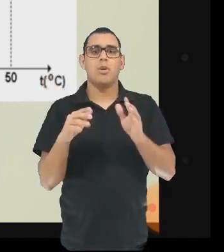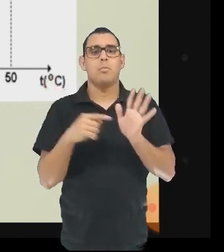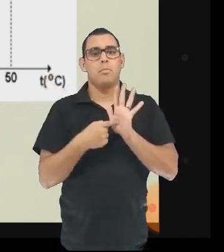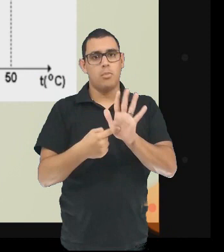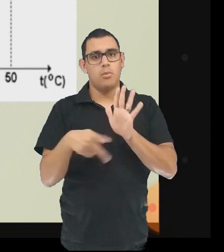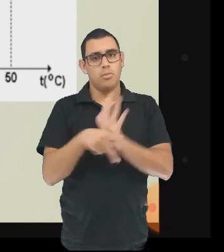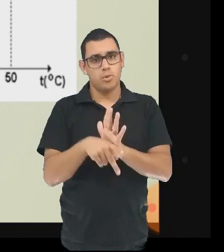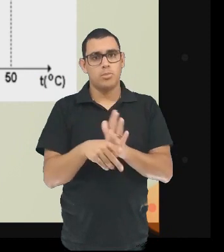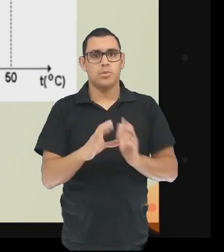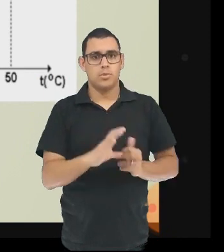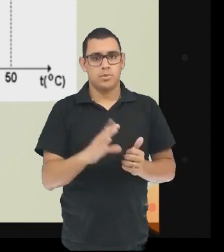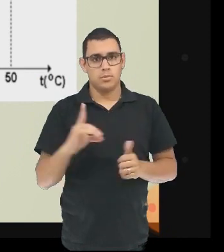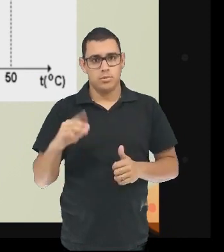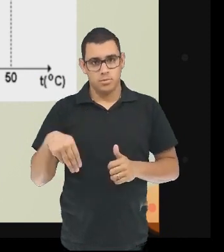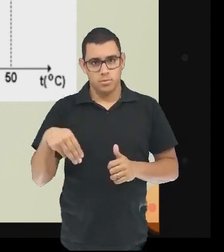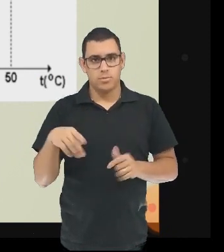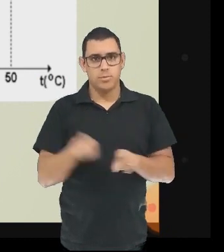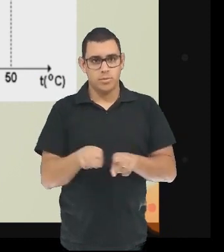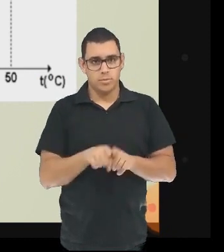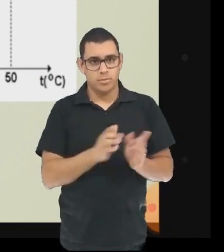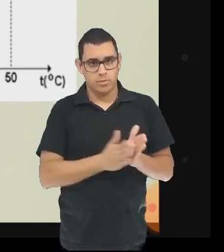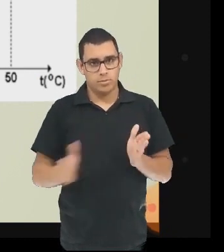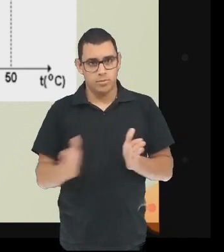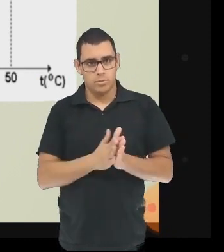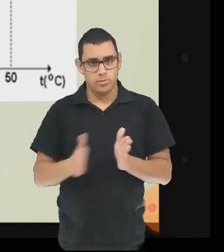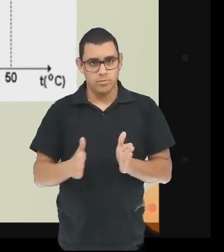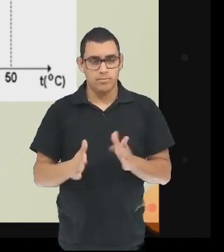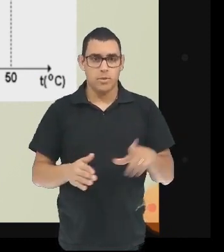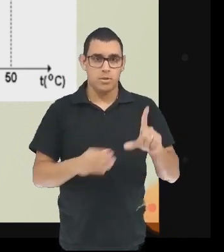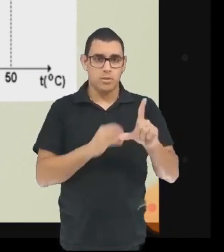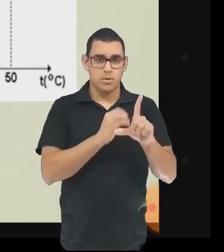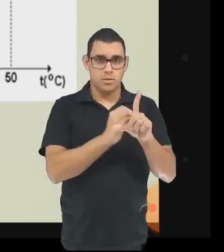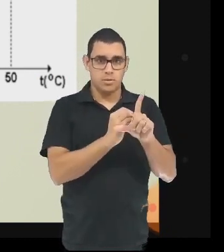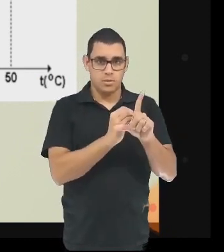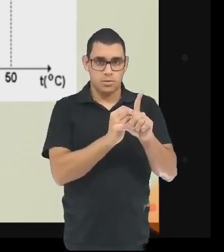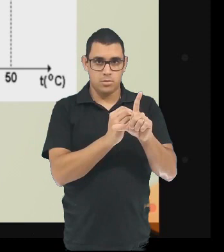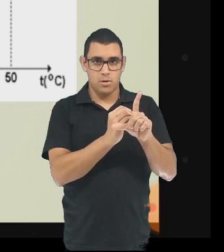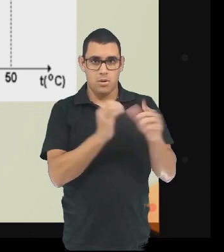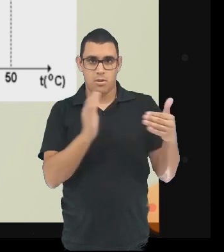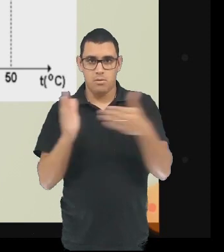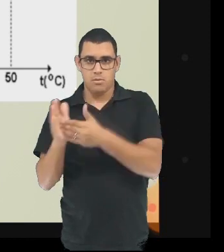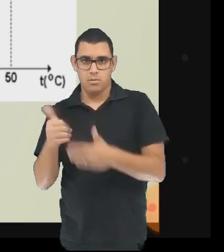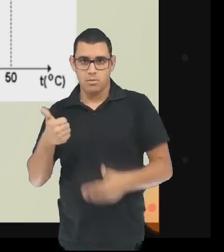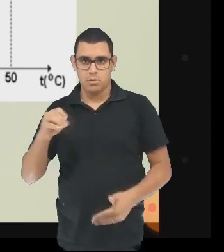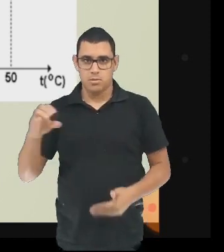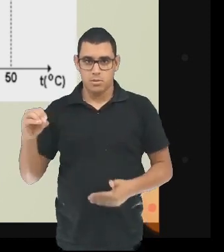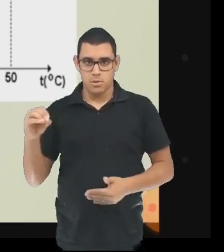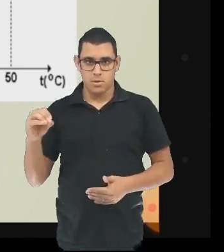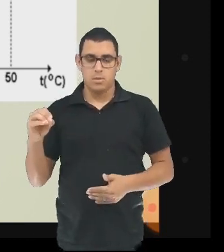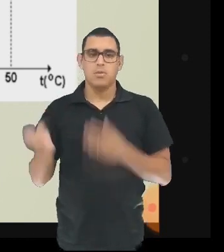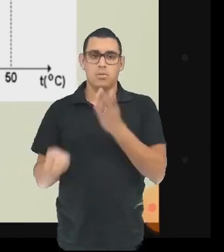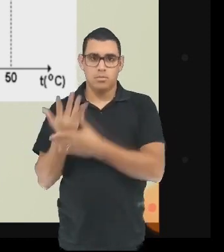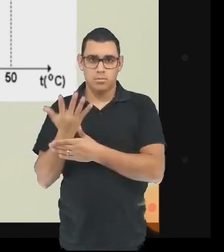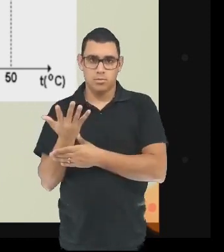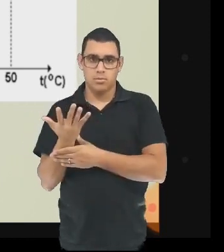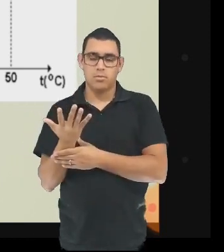é dada em centímetros. Então, observe que a temperatura ela aumentou de 0 a 100 graus, então